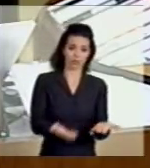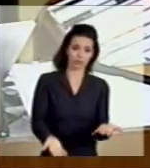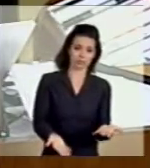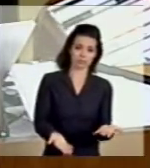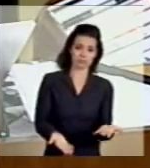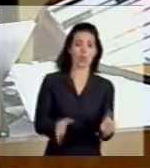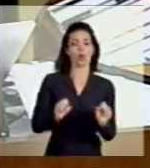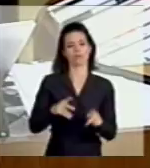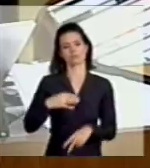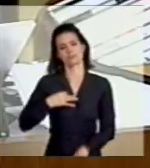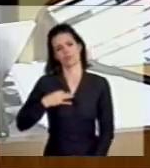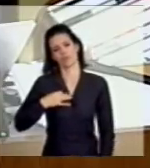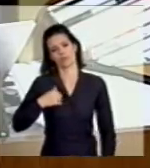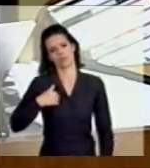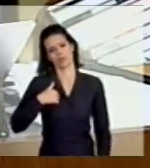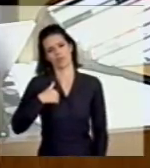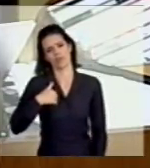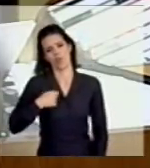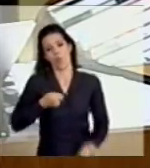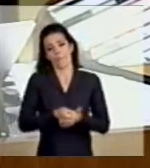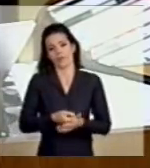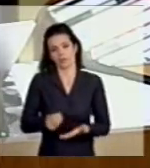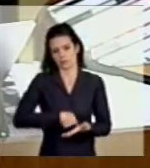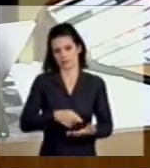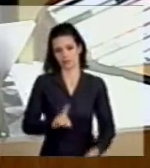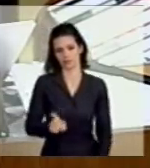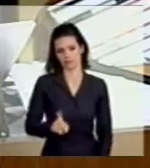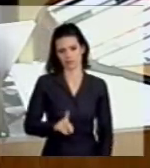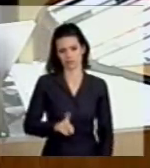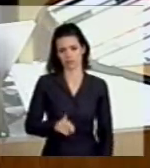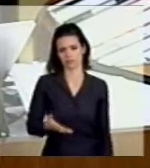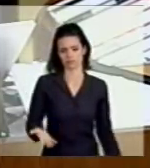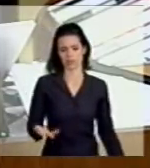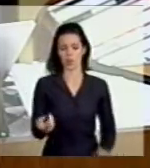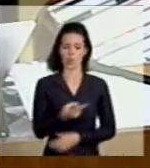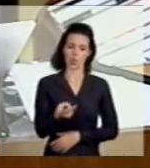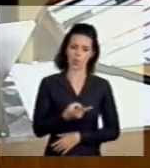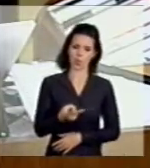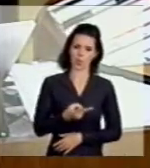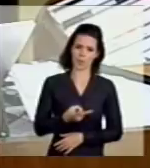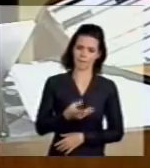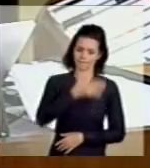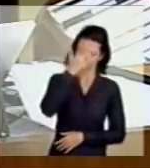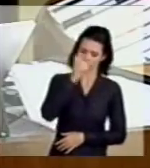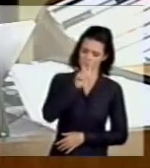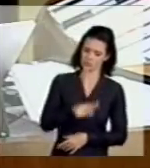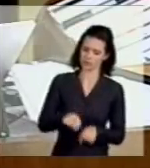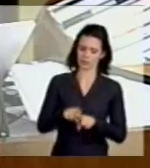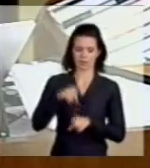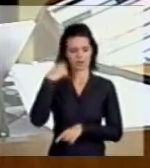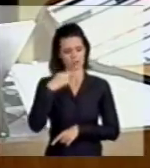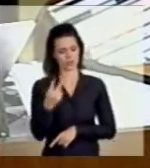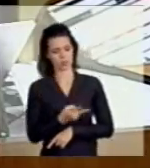duplamente voluntário. Portanto, aí não haverá nenhum problema, porque parte e advogado concordam com os termos do acordo, inclusive